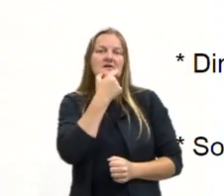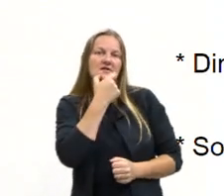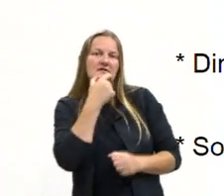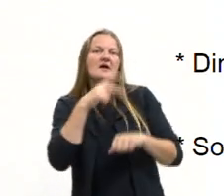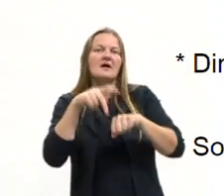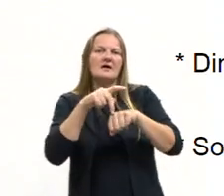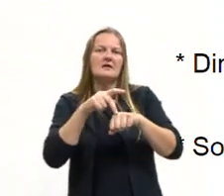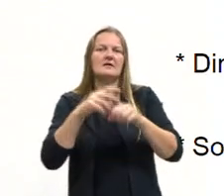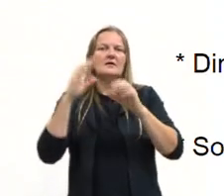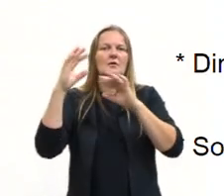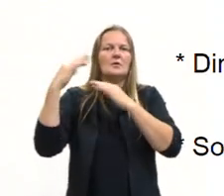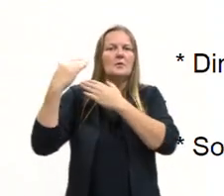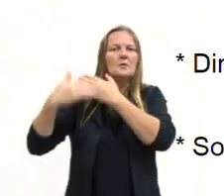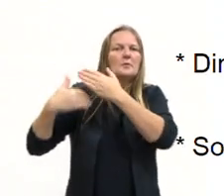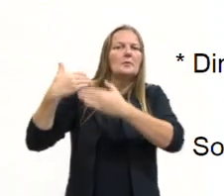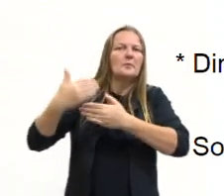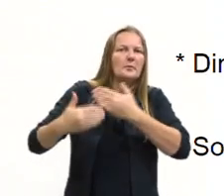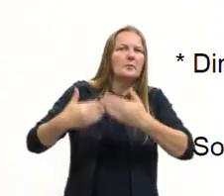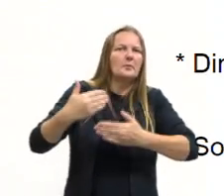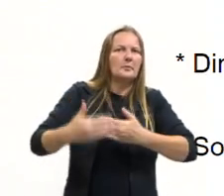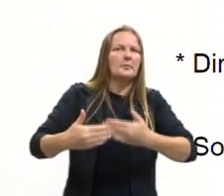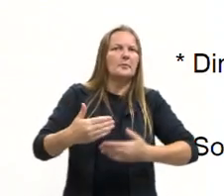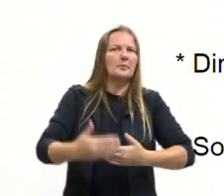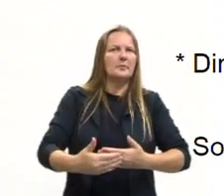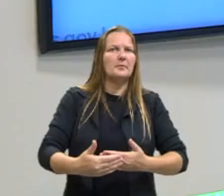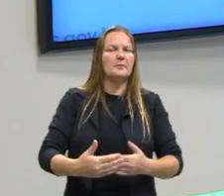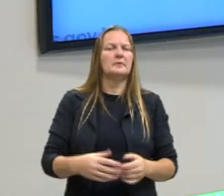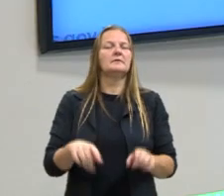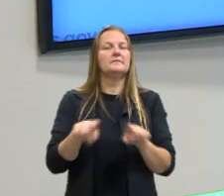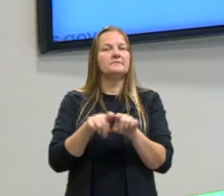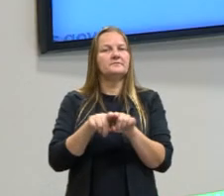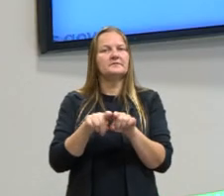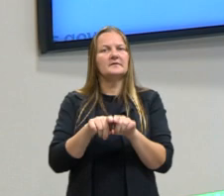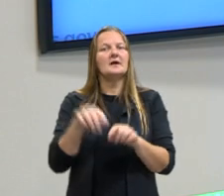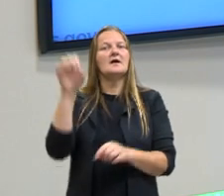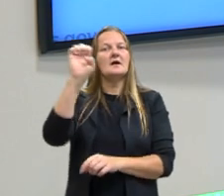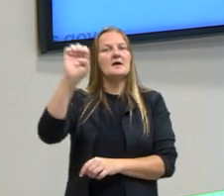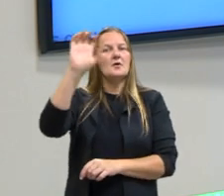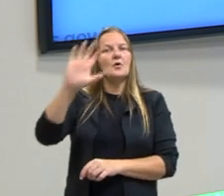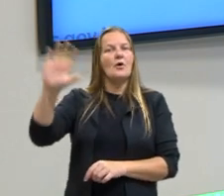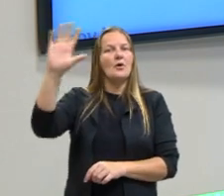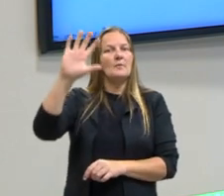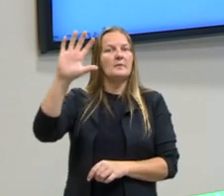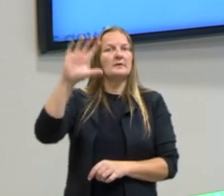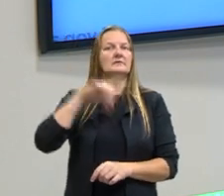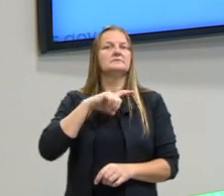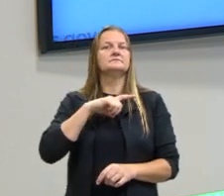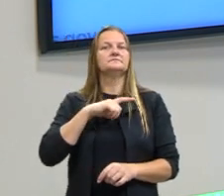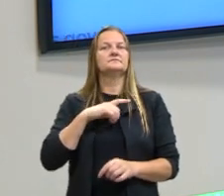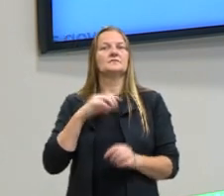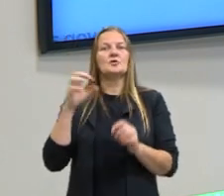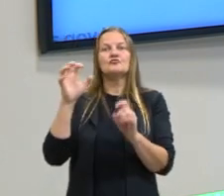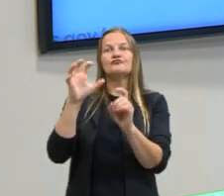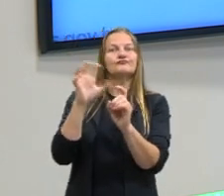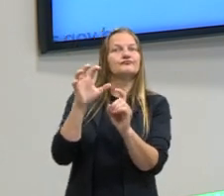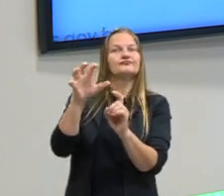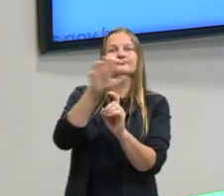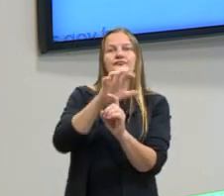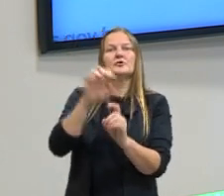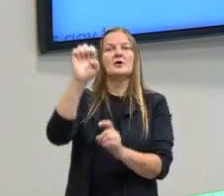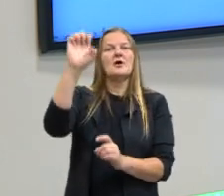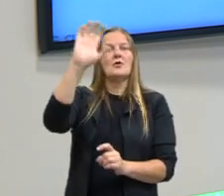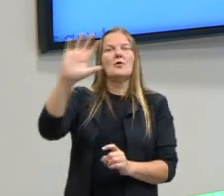vai descendo de forma descendo para a Europa né E vai atingindo todo o continente Europeu